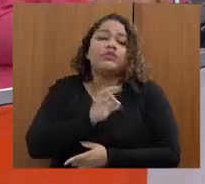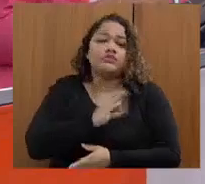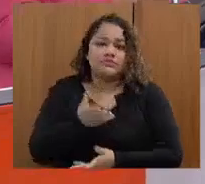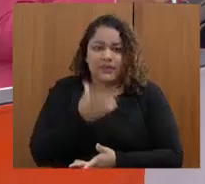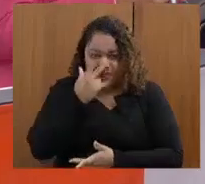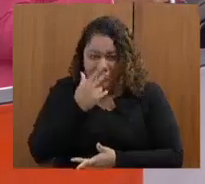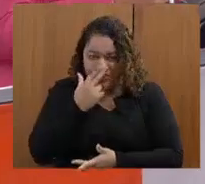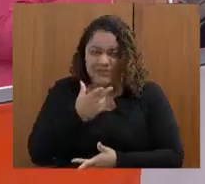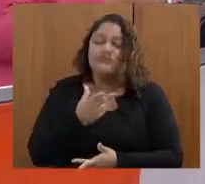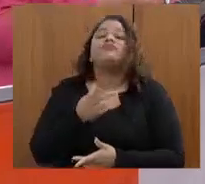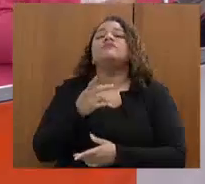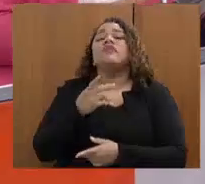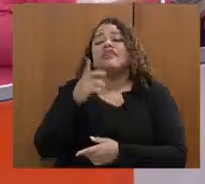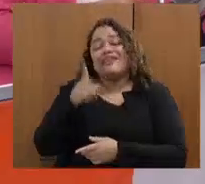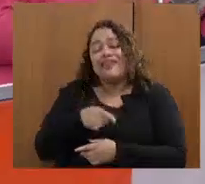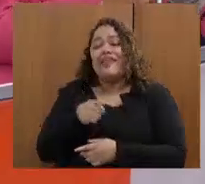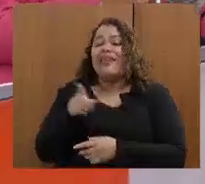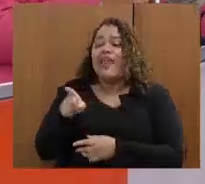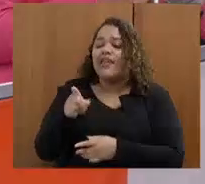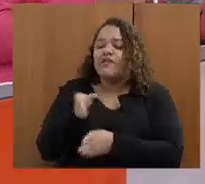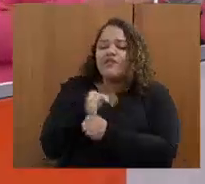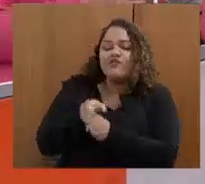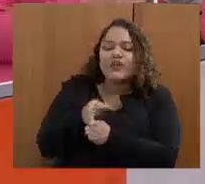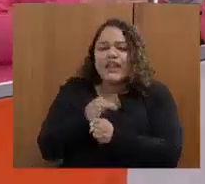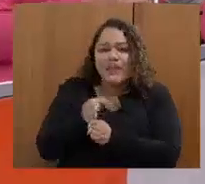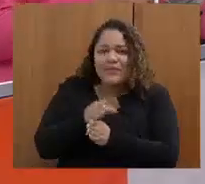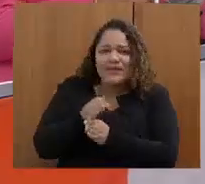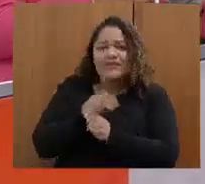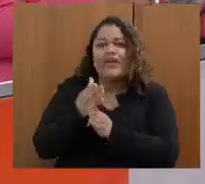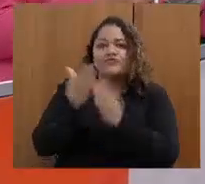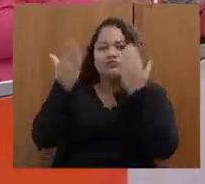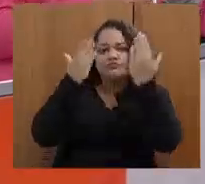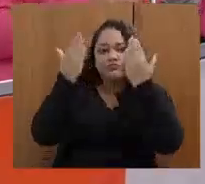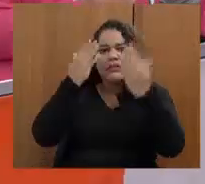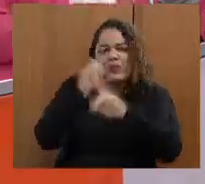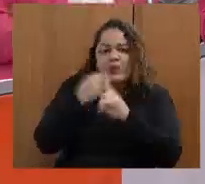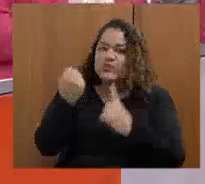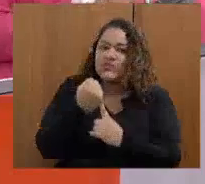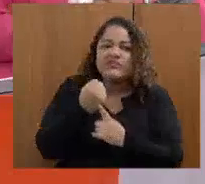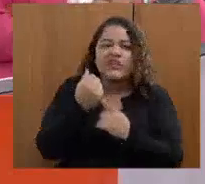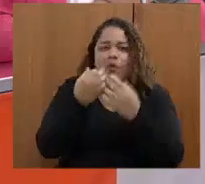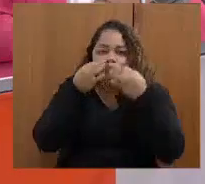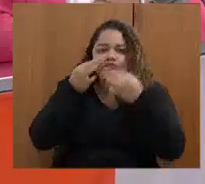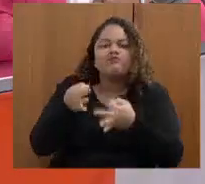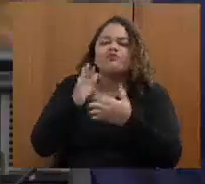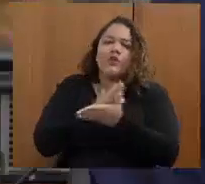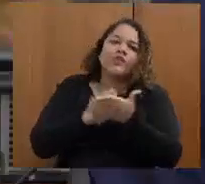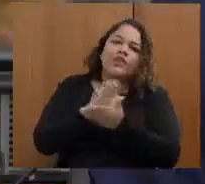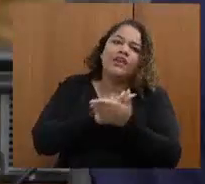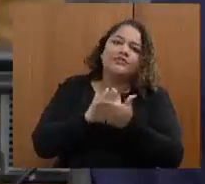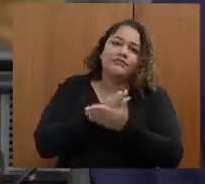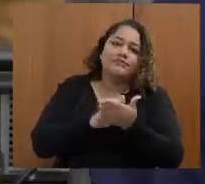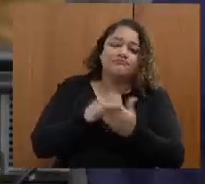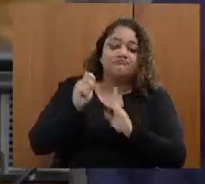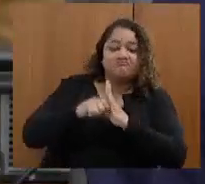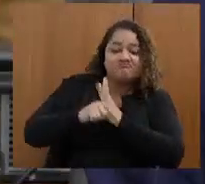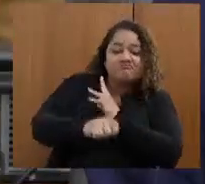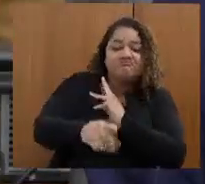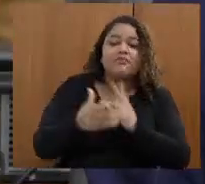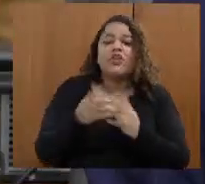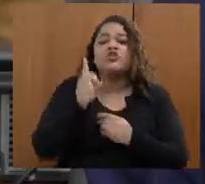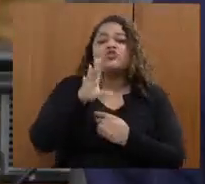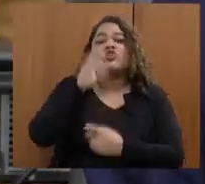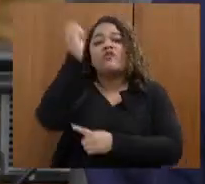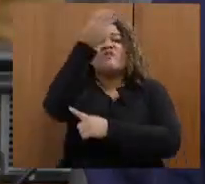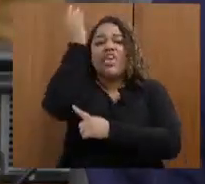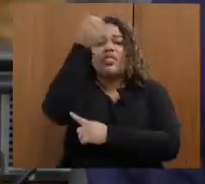questão da da vulnerabilidade psicossocial dos nossos alunos nos próximos meses de 2023 colocando apenas viatura